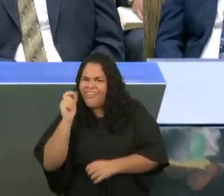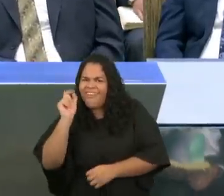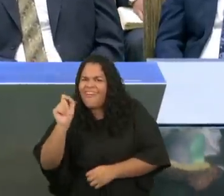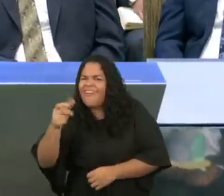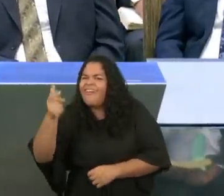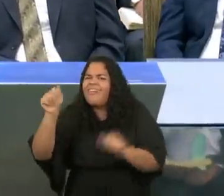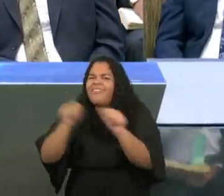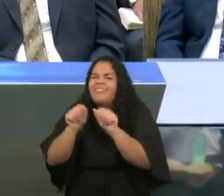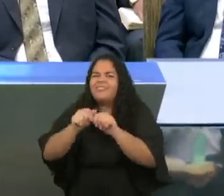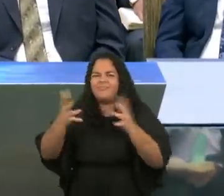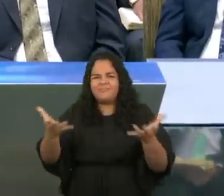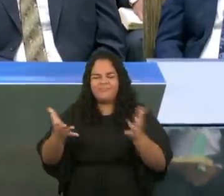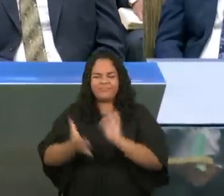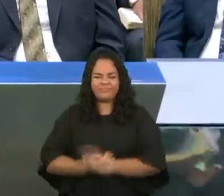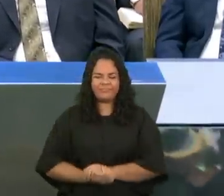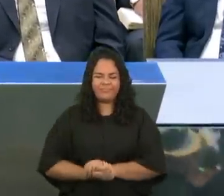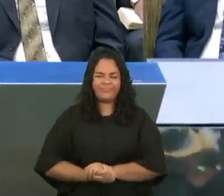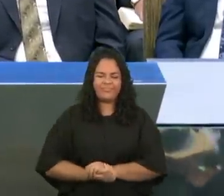Se fosse